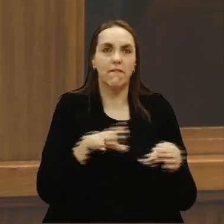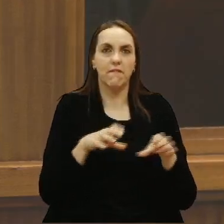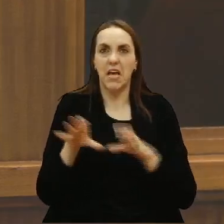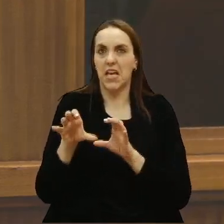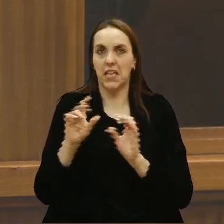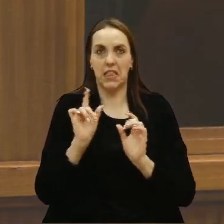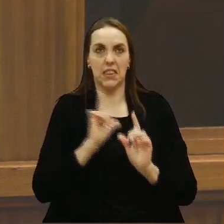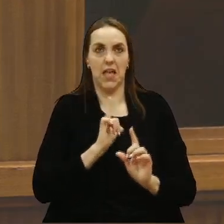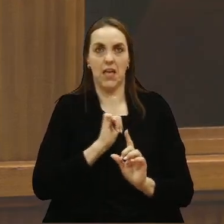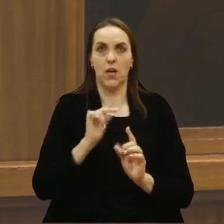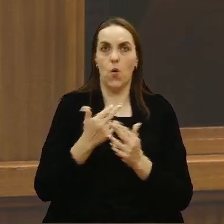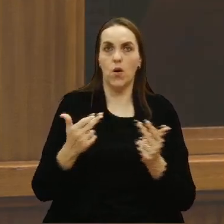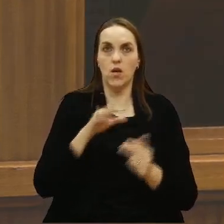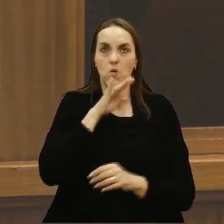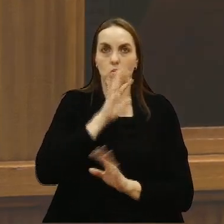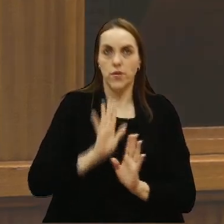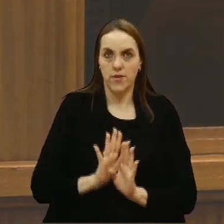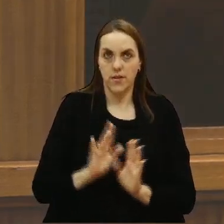que